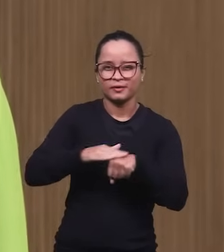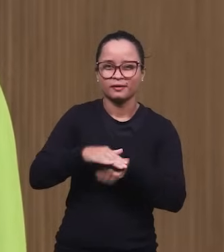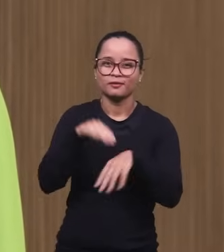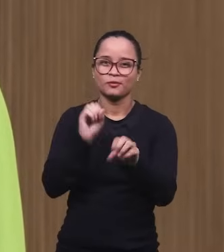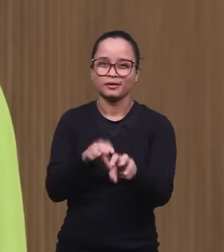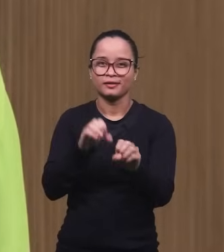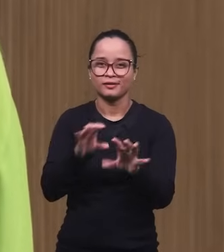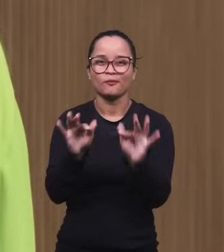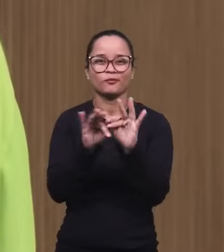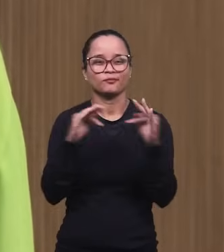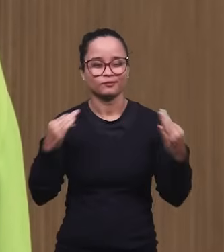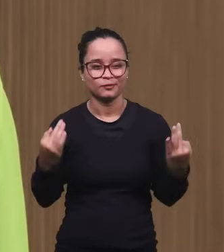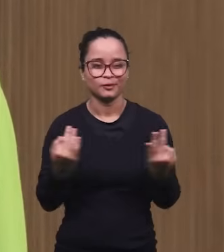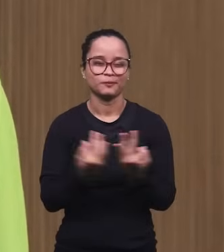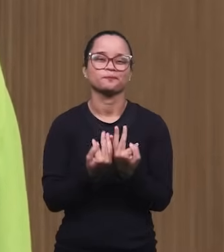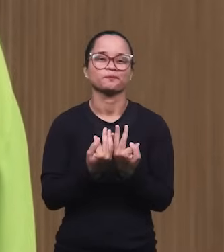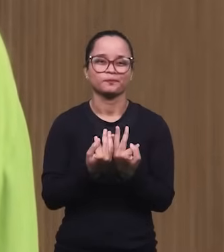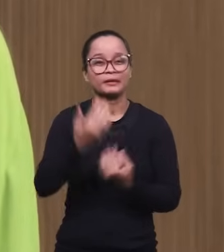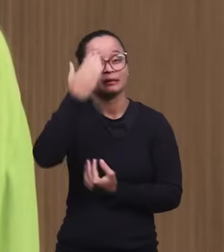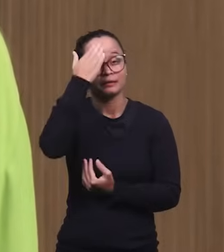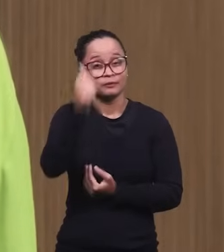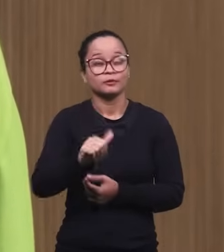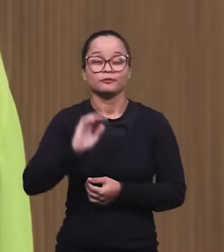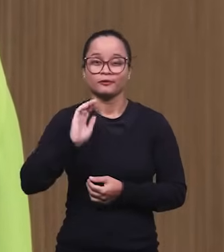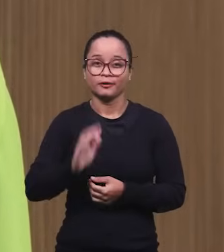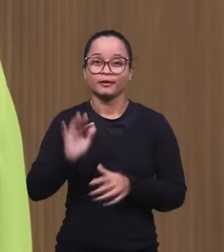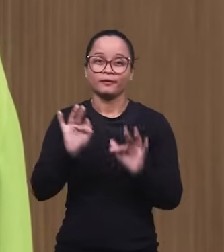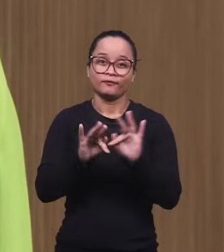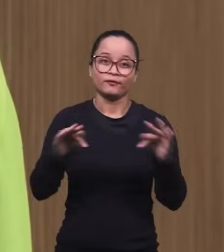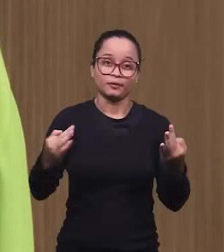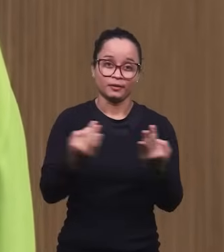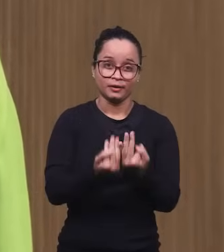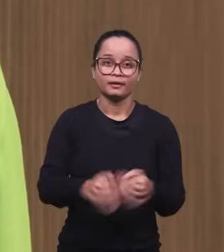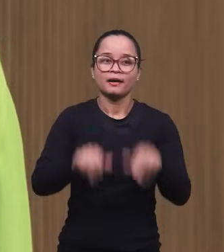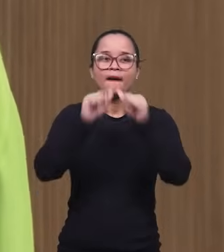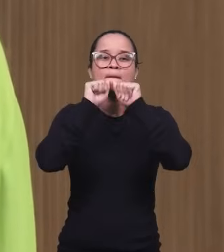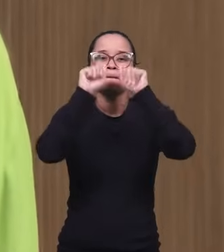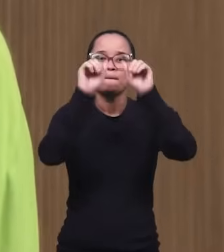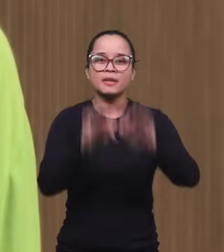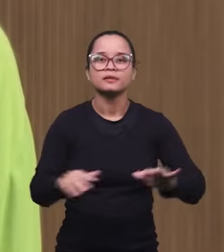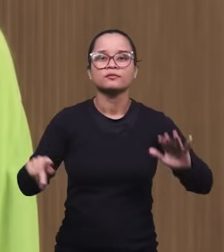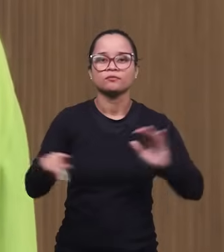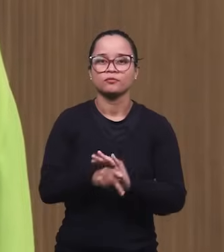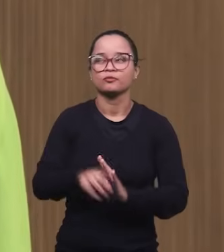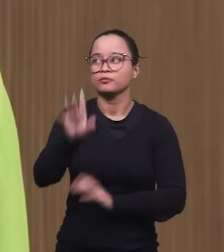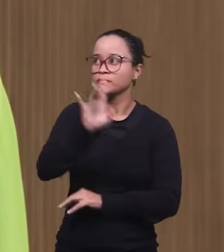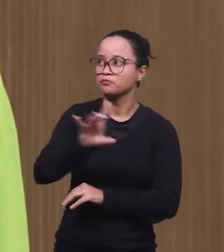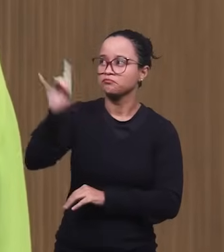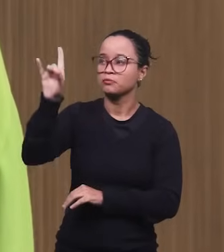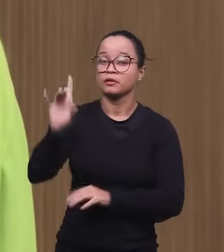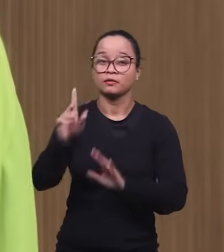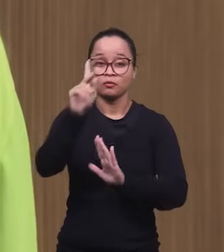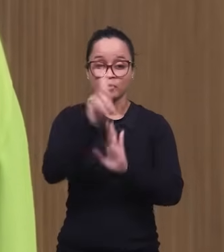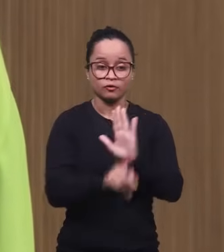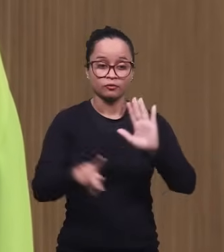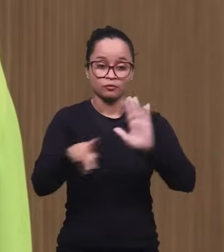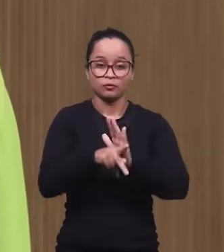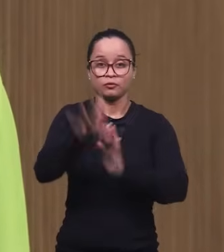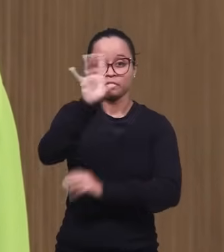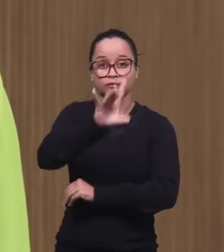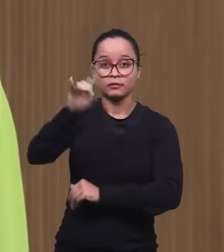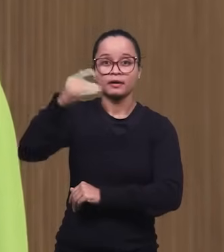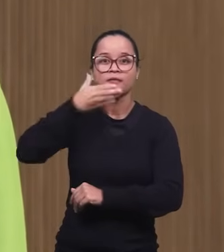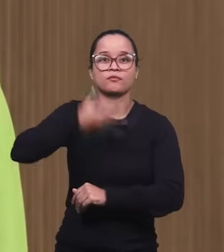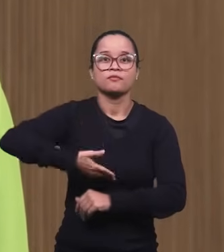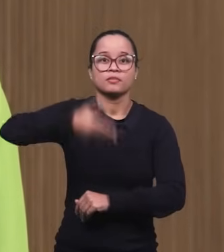sobre educação, sobre as famílias. Nós sabemos que famílias são bênção de Deus, né? São projeto de Deus e Deus